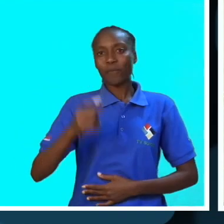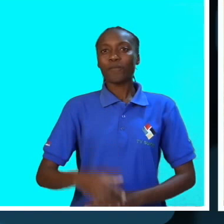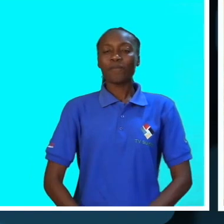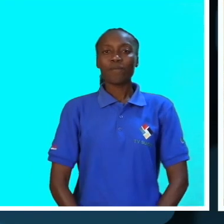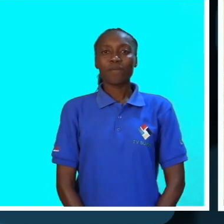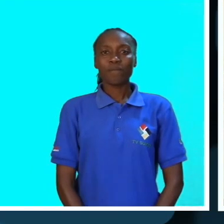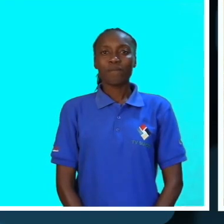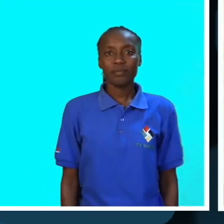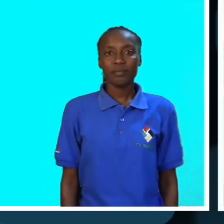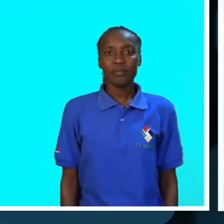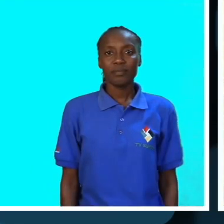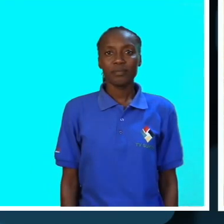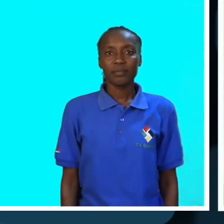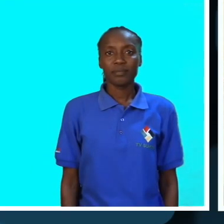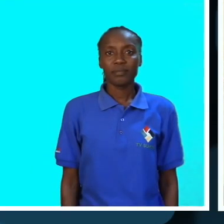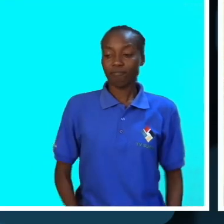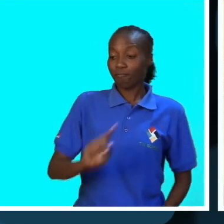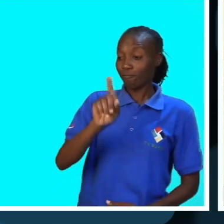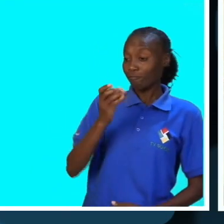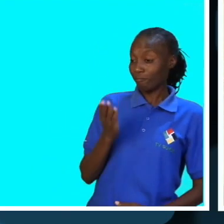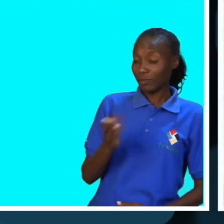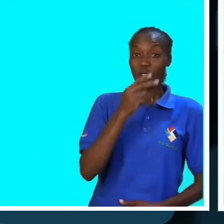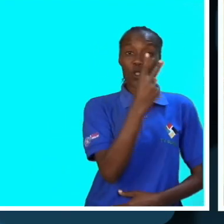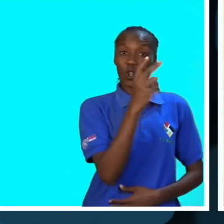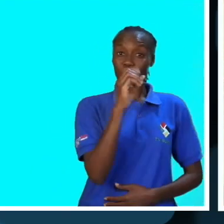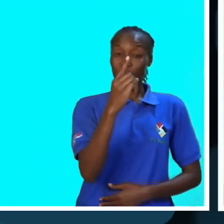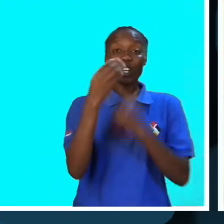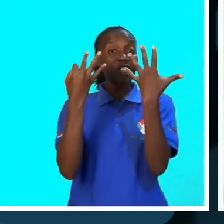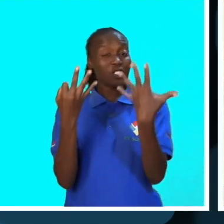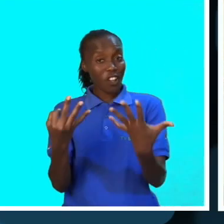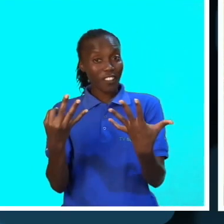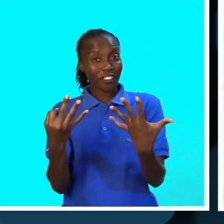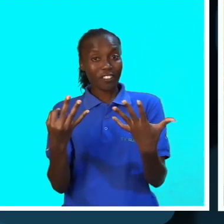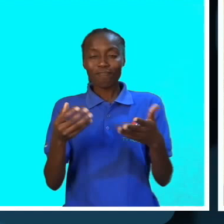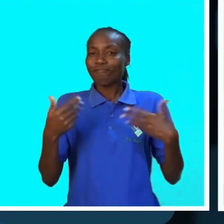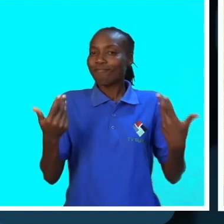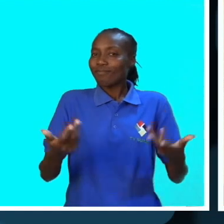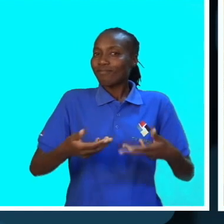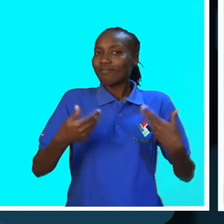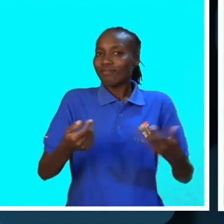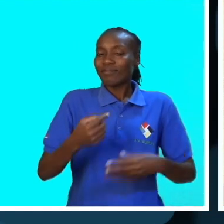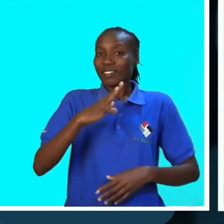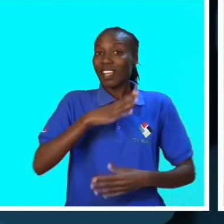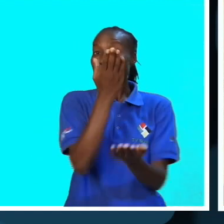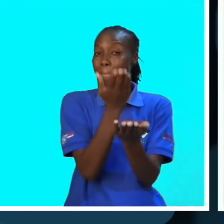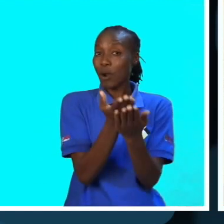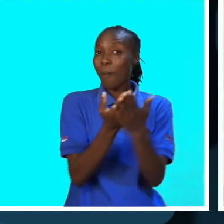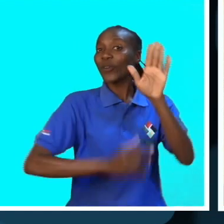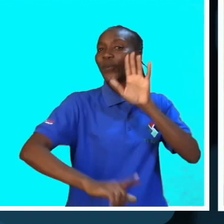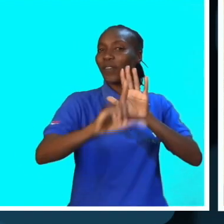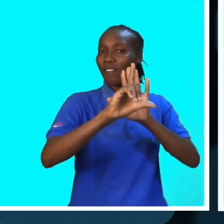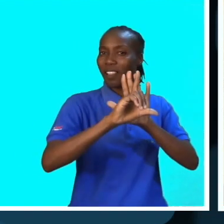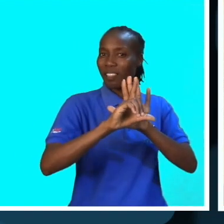marrebentas. E para o 2018, há uma proposta de lei